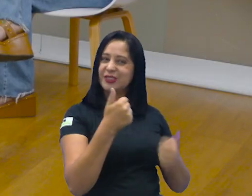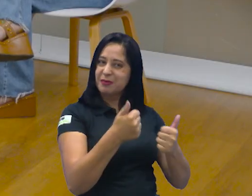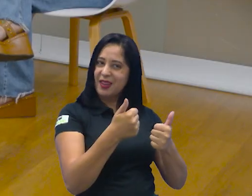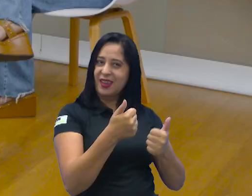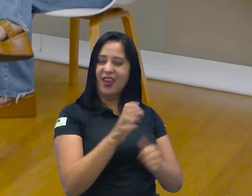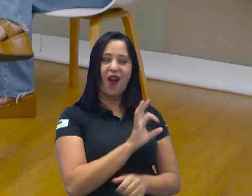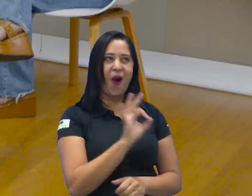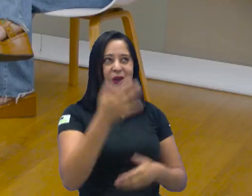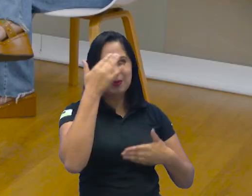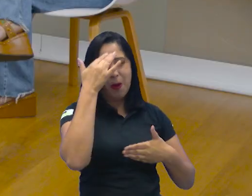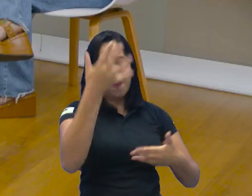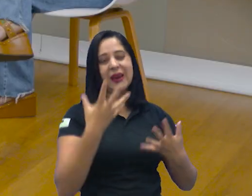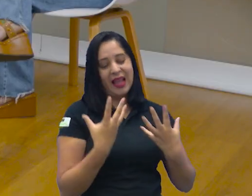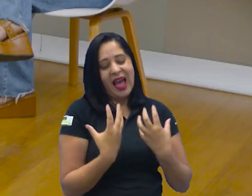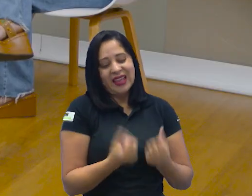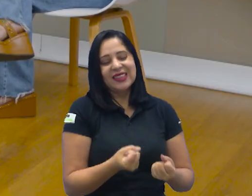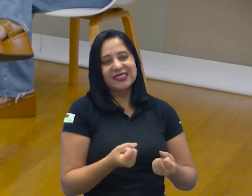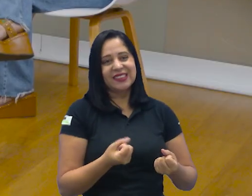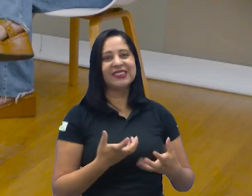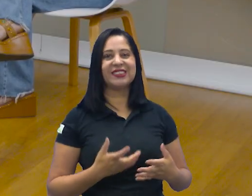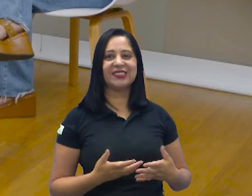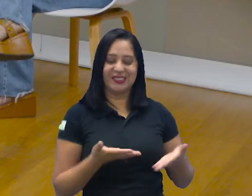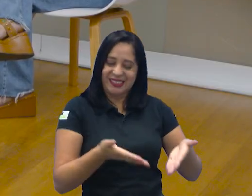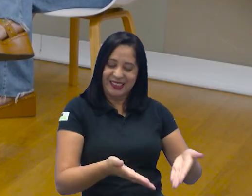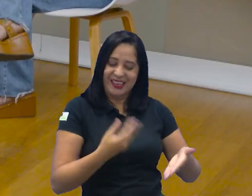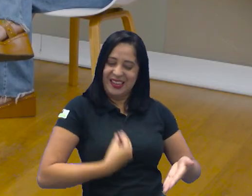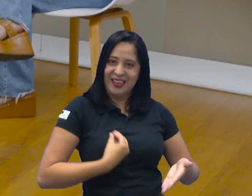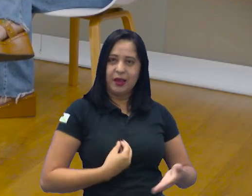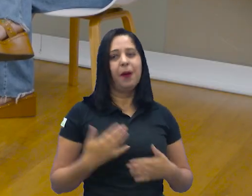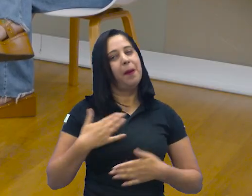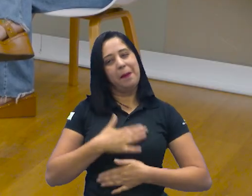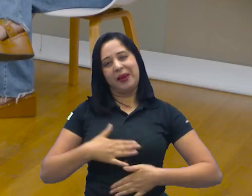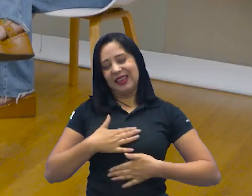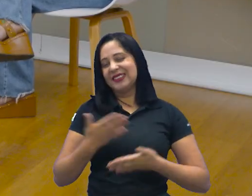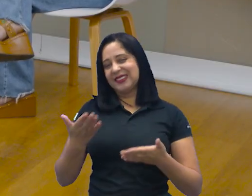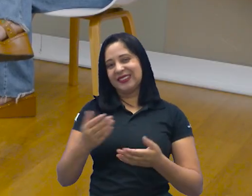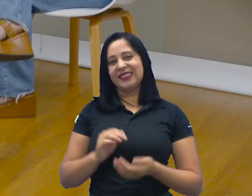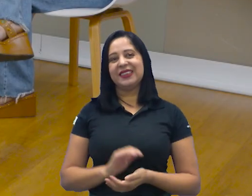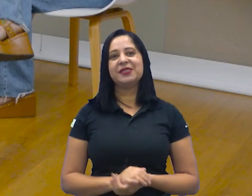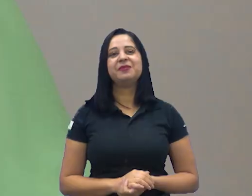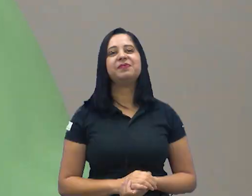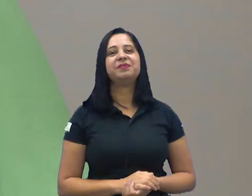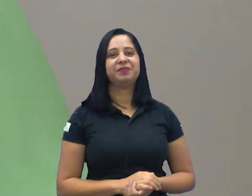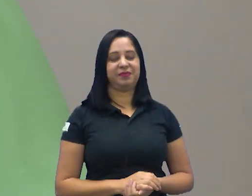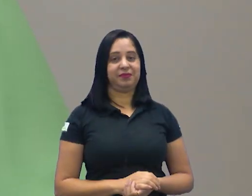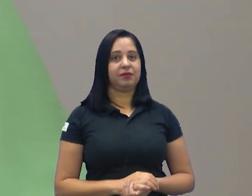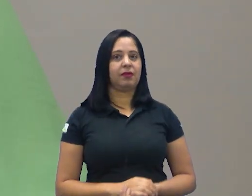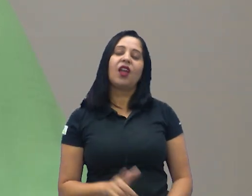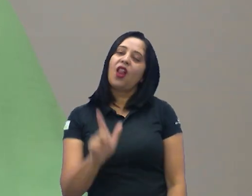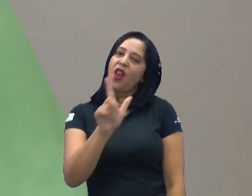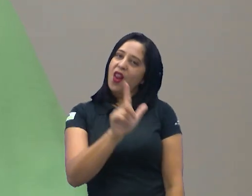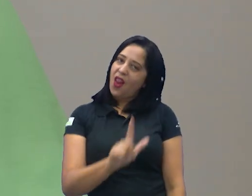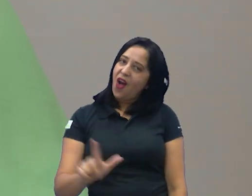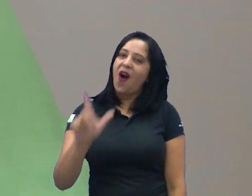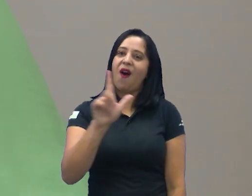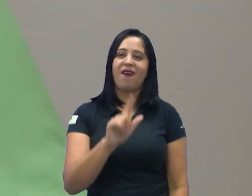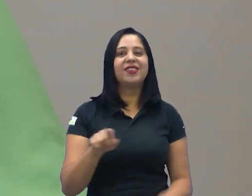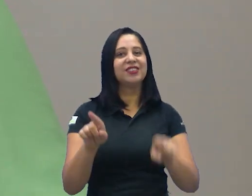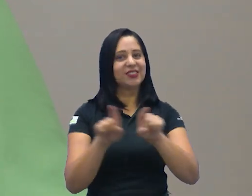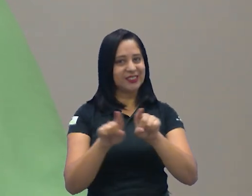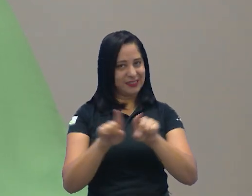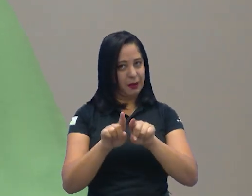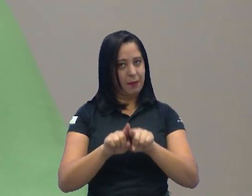muito obrigada, aceitou o nosso convite. Imagina, é um prazer. Ai, prazer é todo nosso. E claro, né, reforçando o nosso